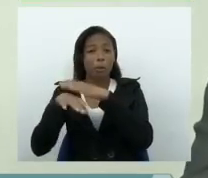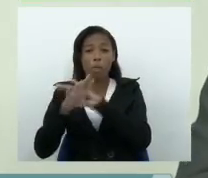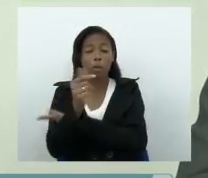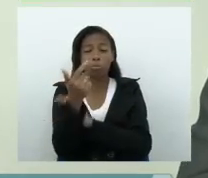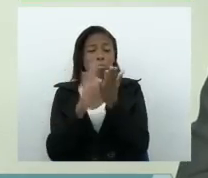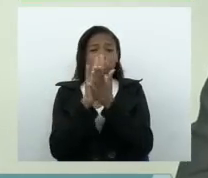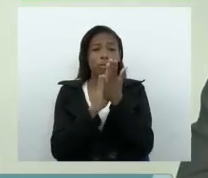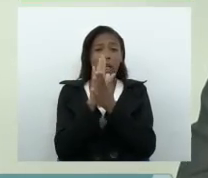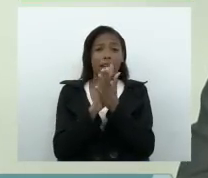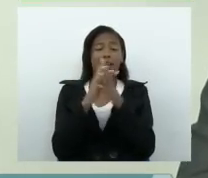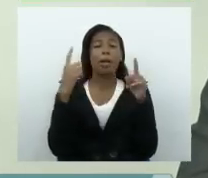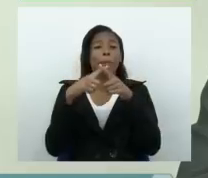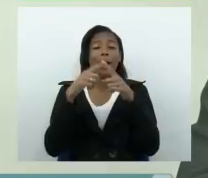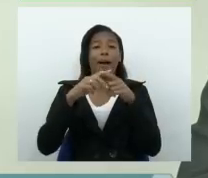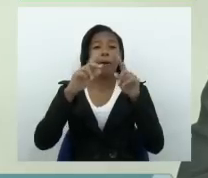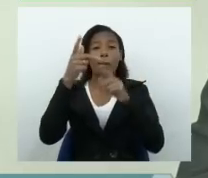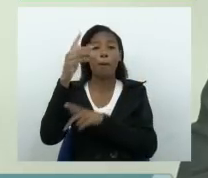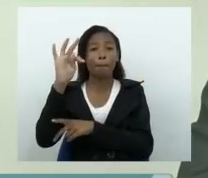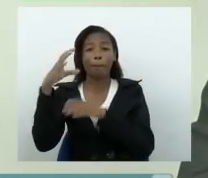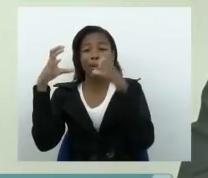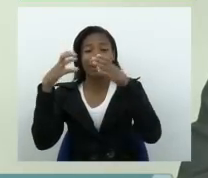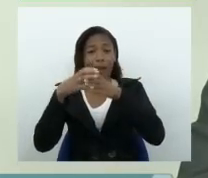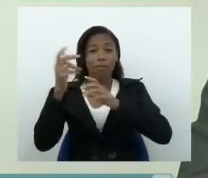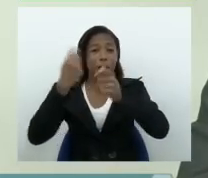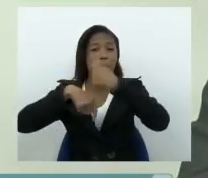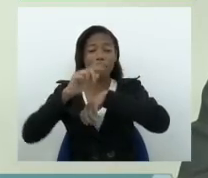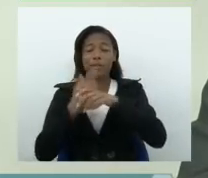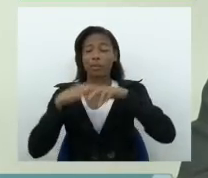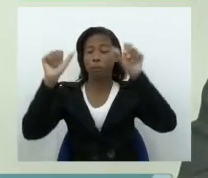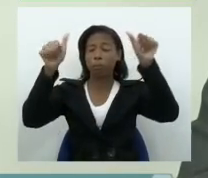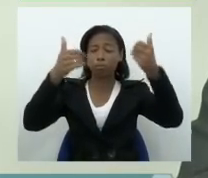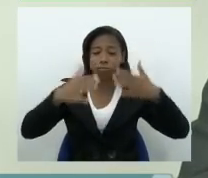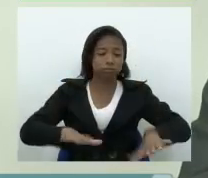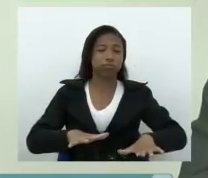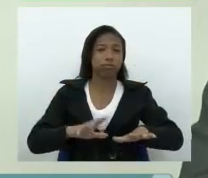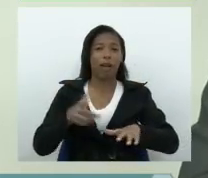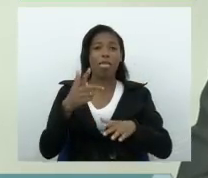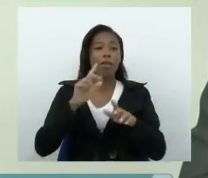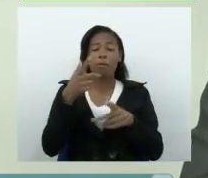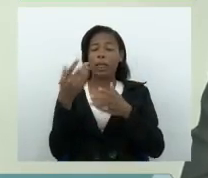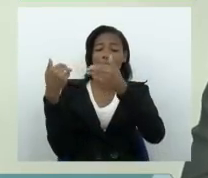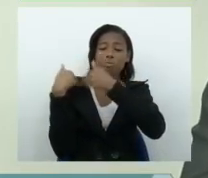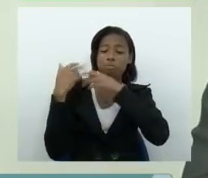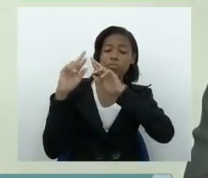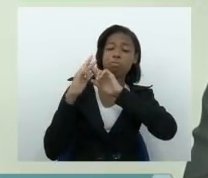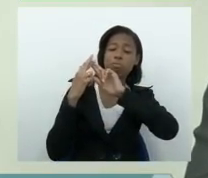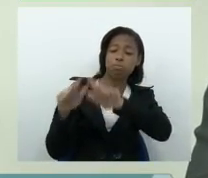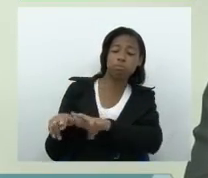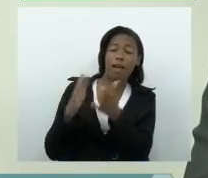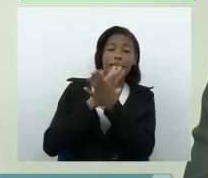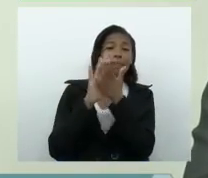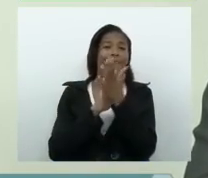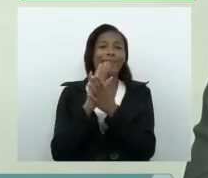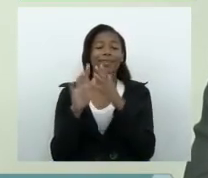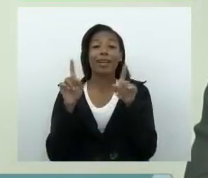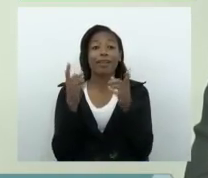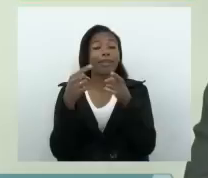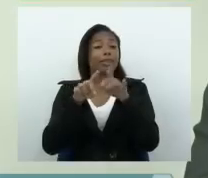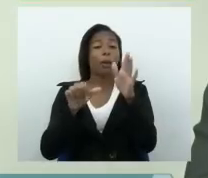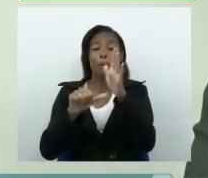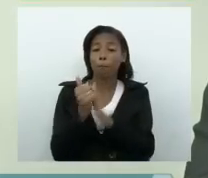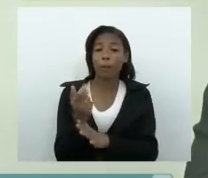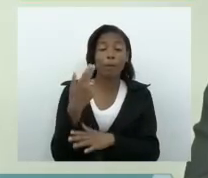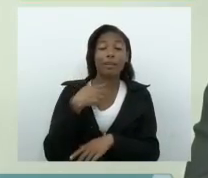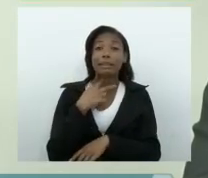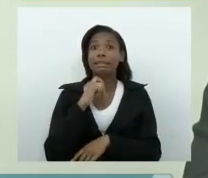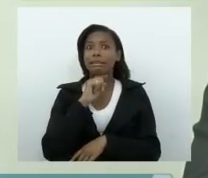atual administração do PT acabou com as finanças do município de uma forma irresponsável. Então, primeiro de tudo, e nenhum candidato